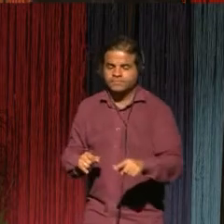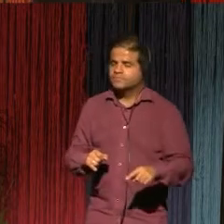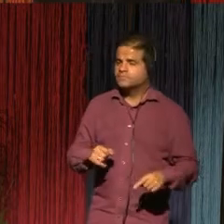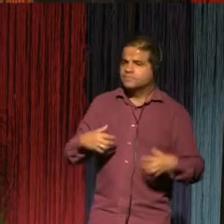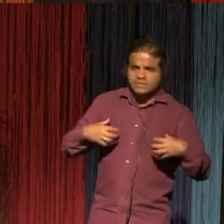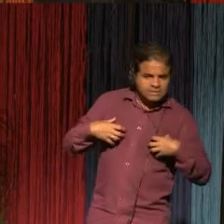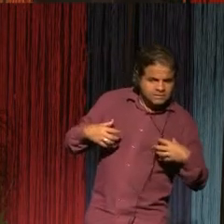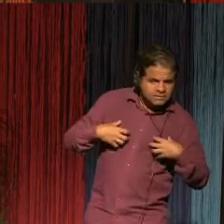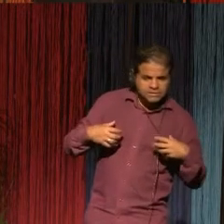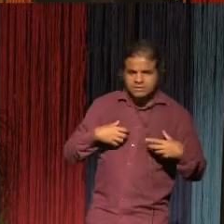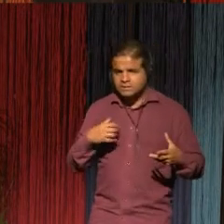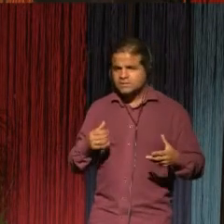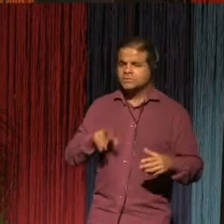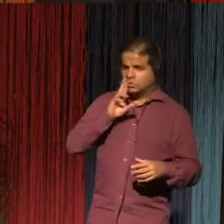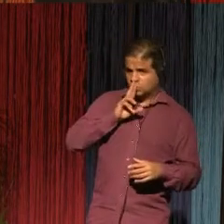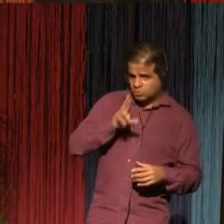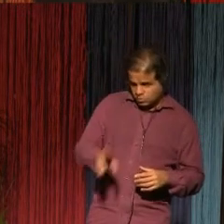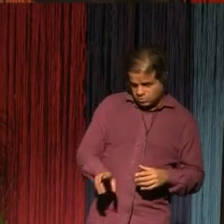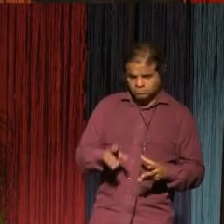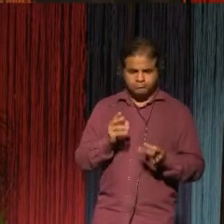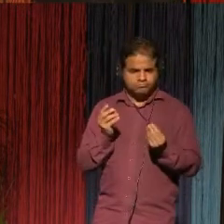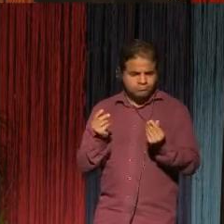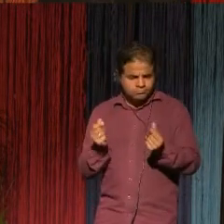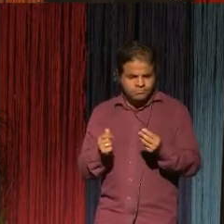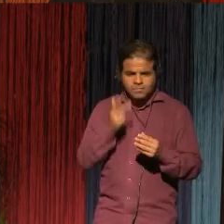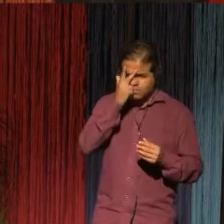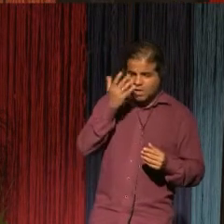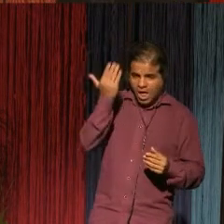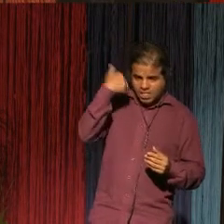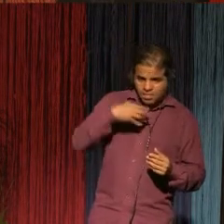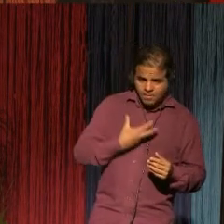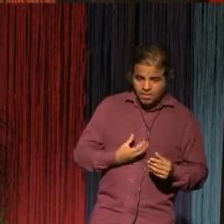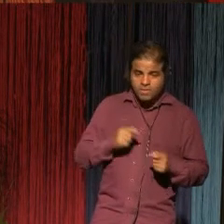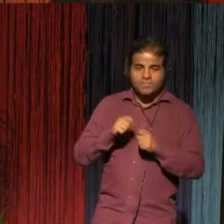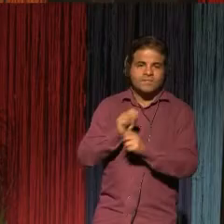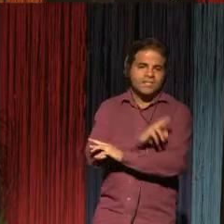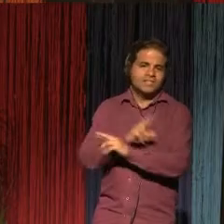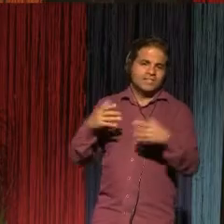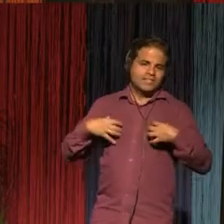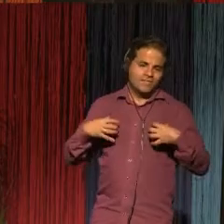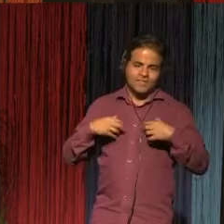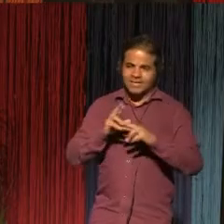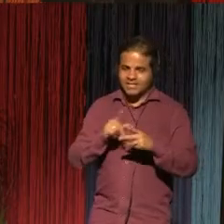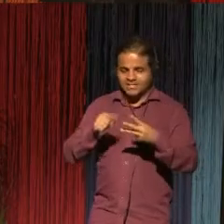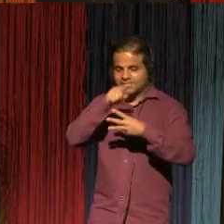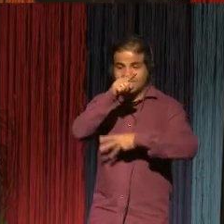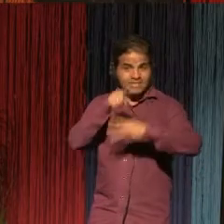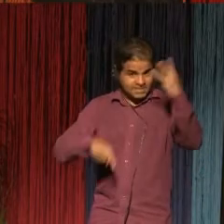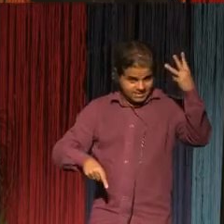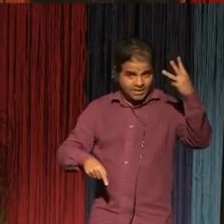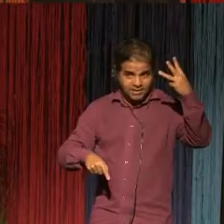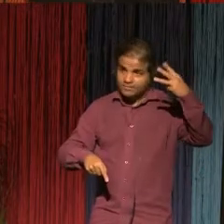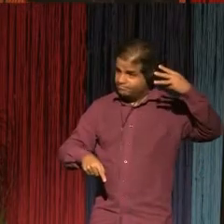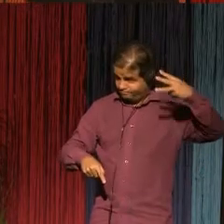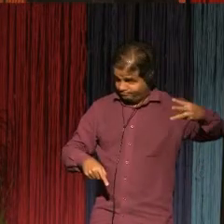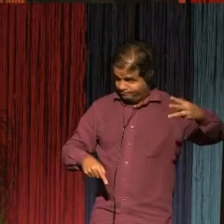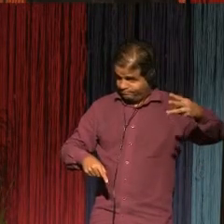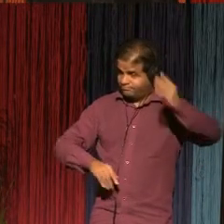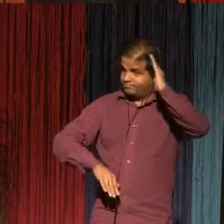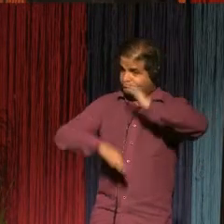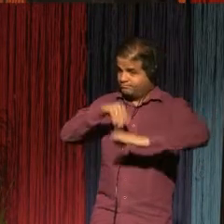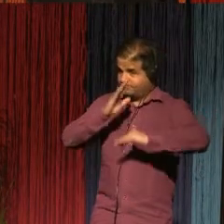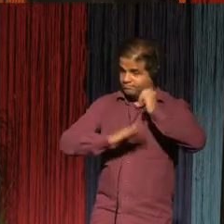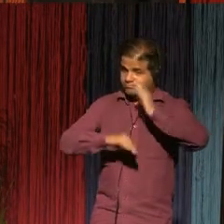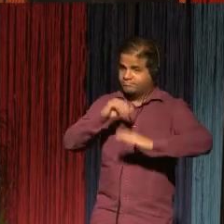essa reação como resultado de alguém magoado, você age de maneira diferente. Então, as três funções